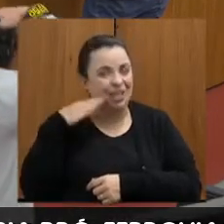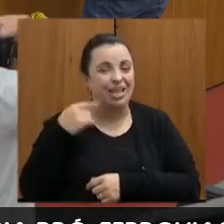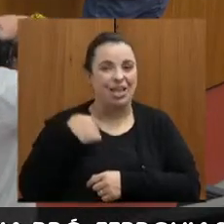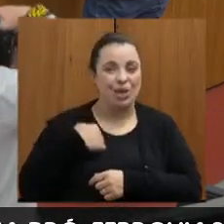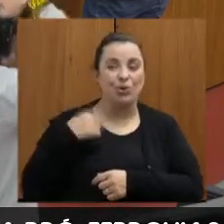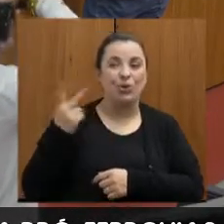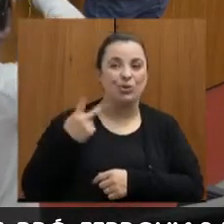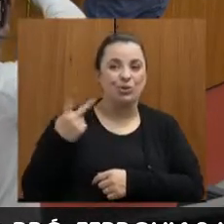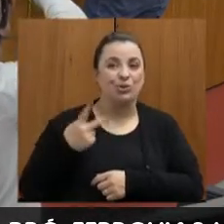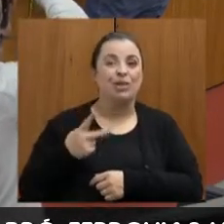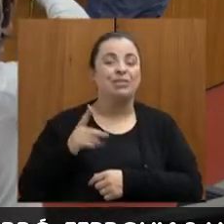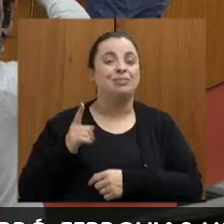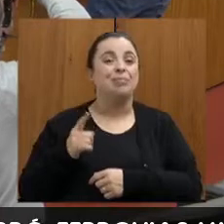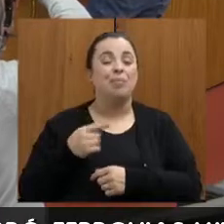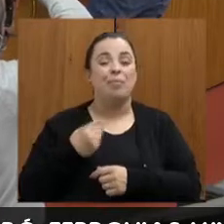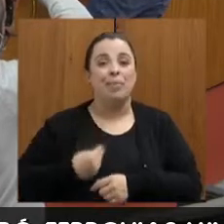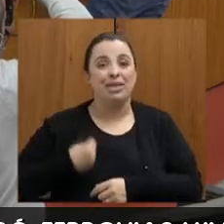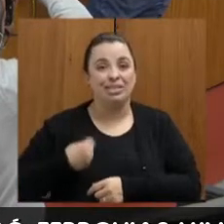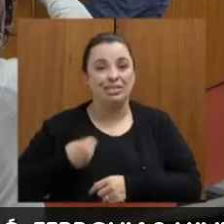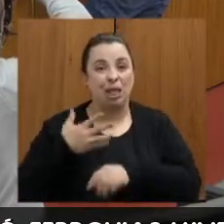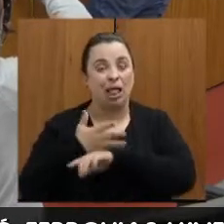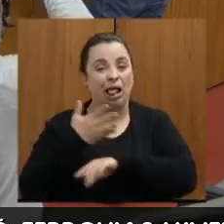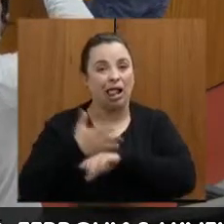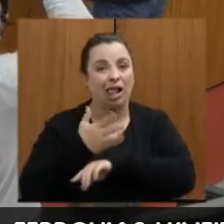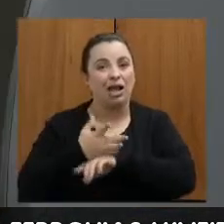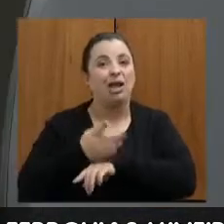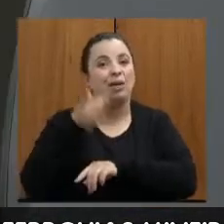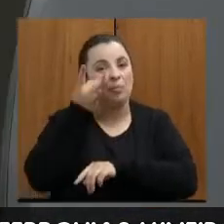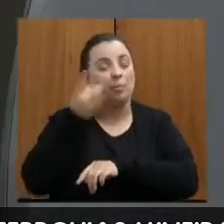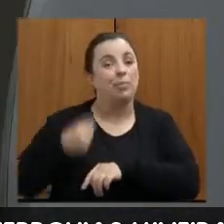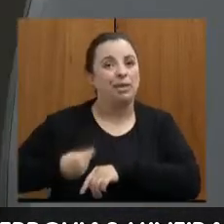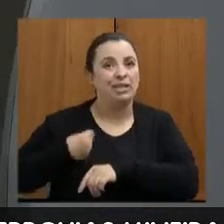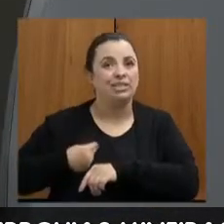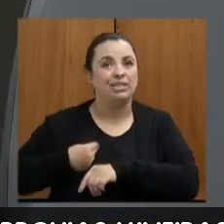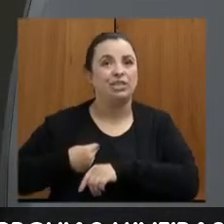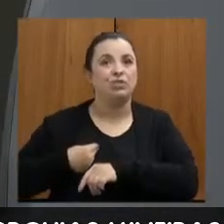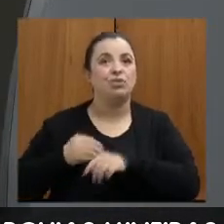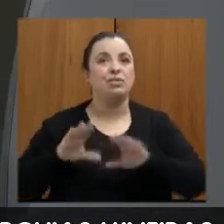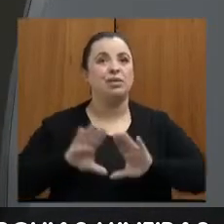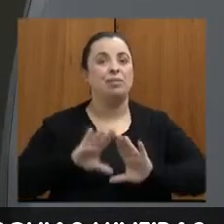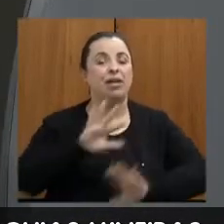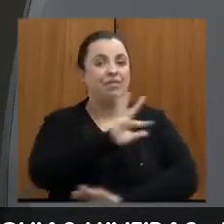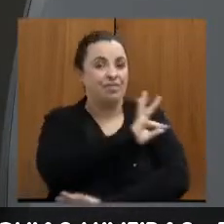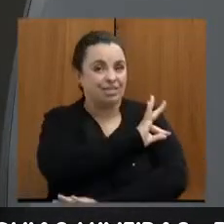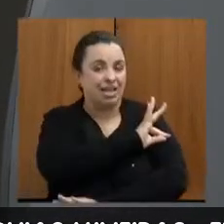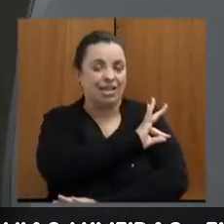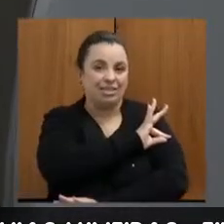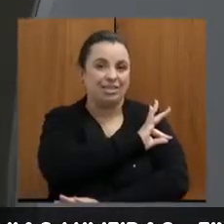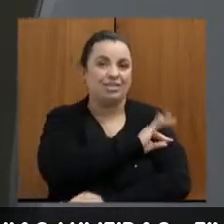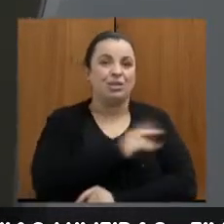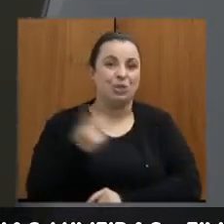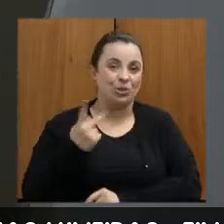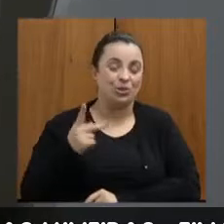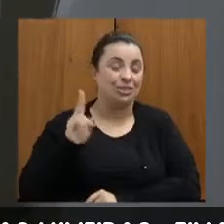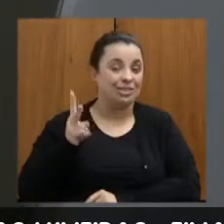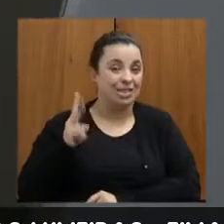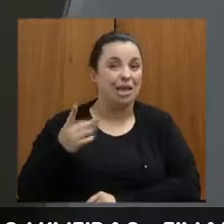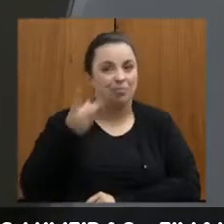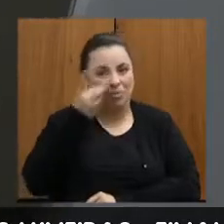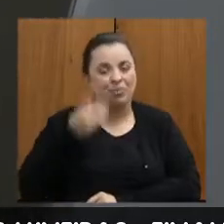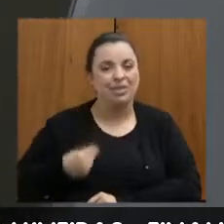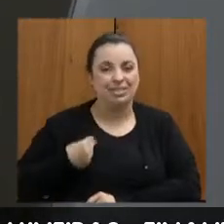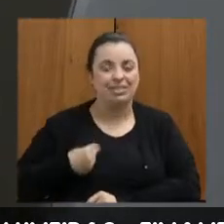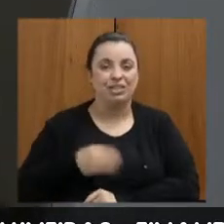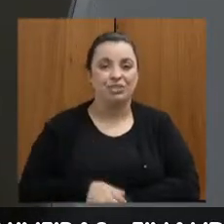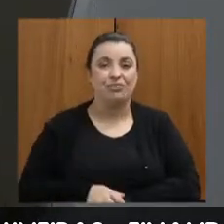audiência da Assembleia fiscalize nós estamos aqui presente né E se a black fiscaliza é o Marco aqui